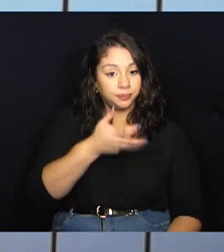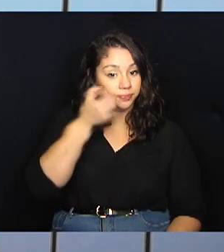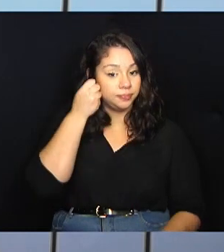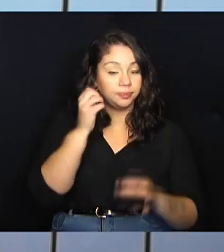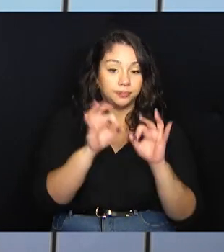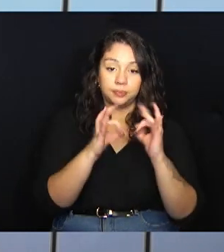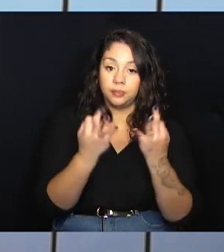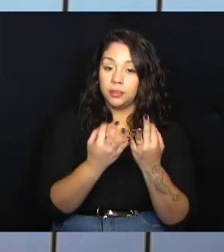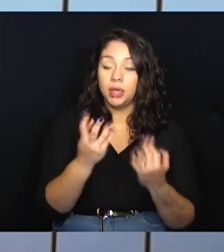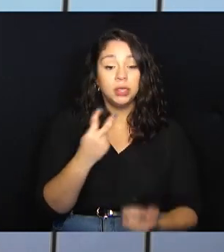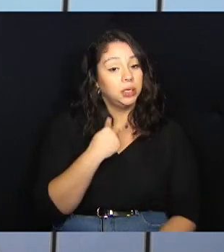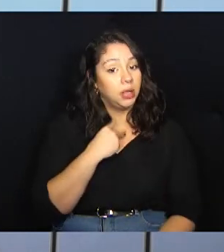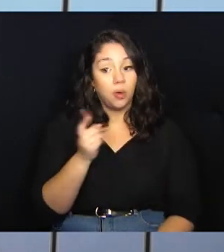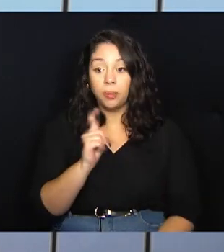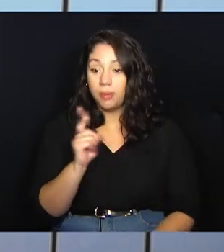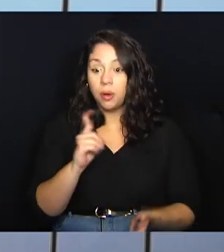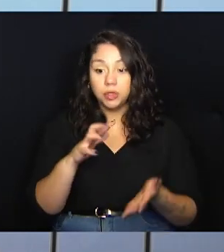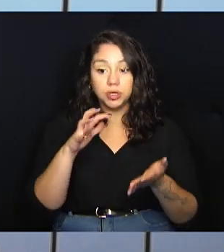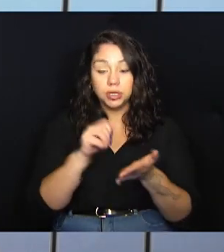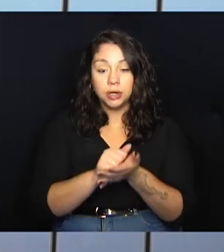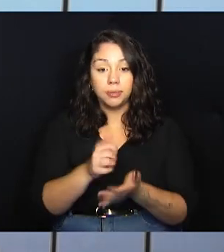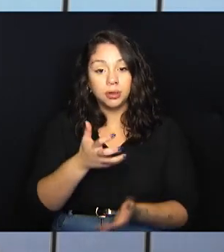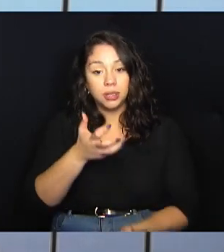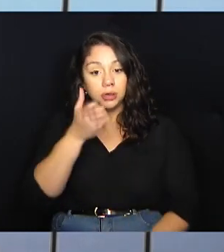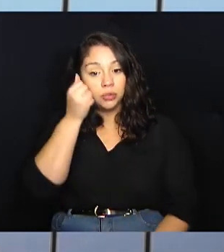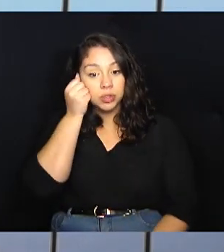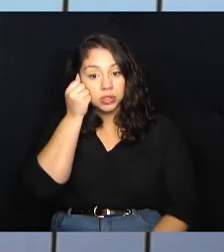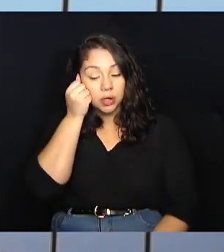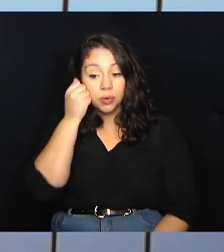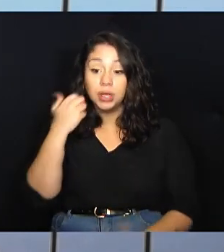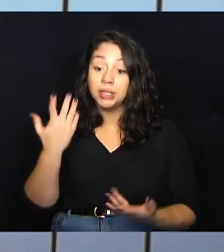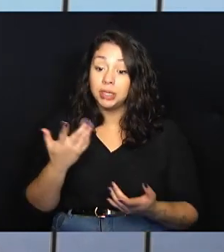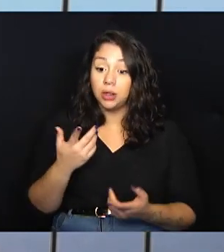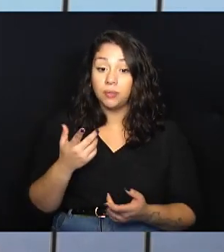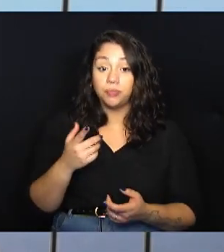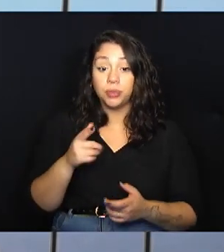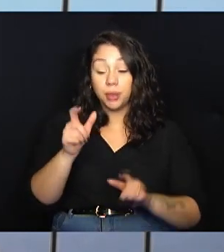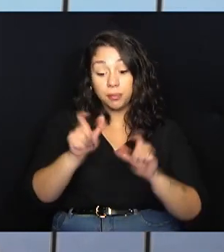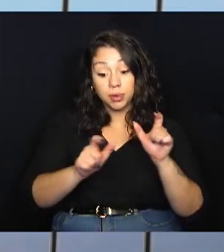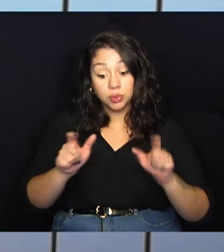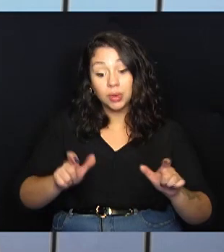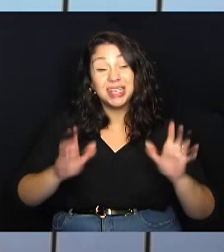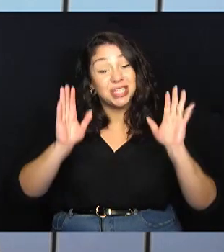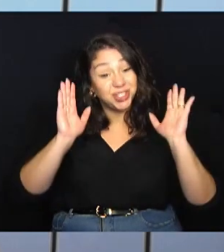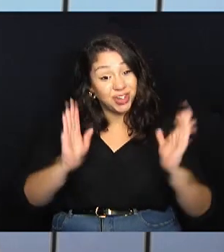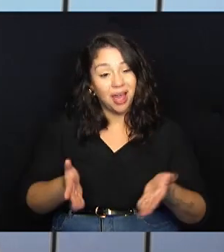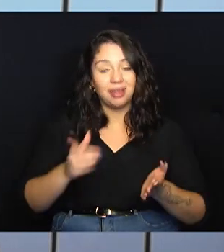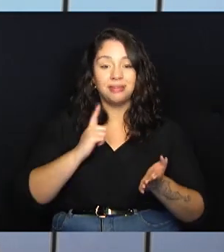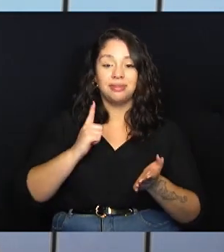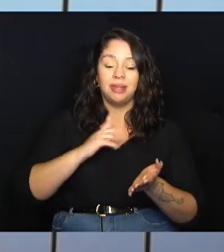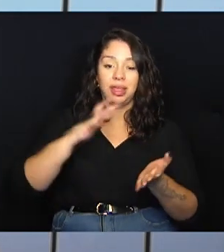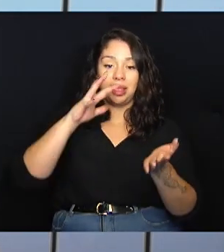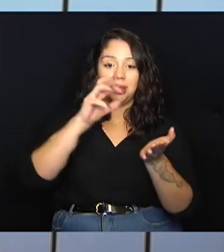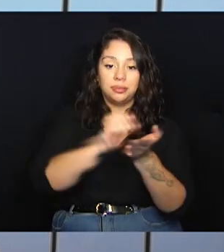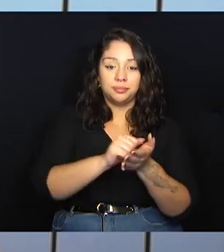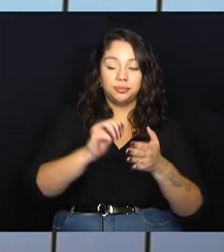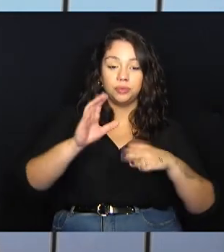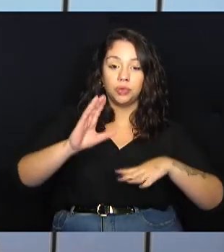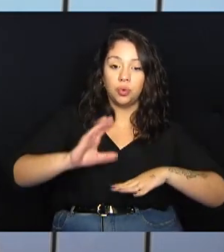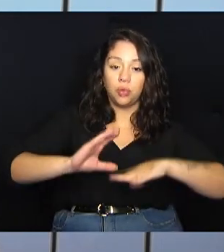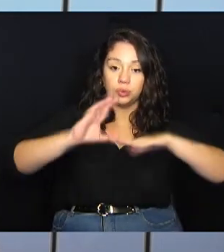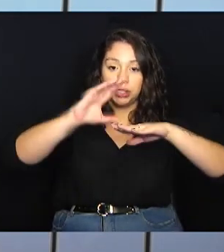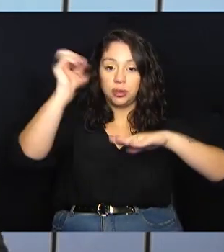estar cadastrado para a adoção. Então, a pessoa que já tem um cadastro no Conselho Nacional